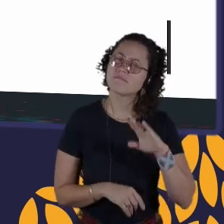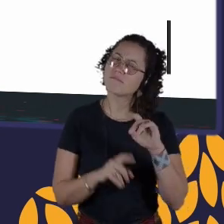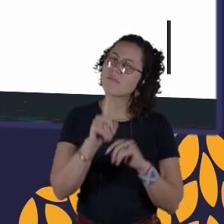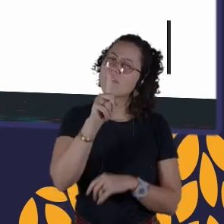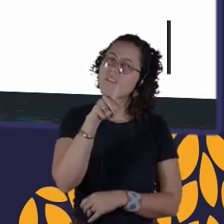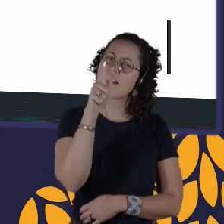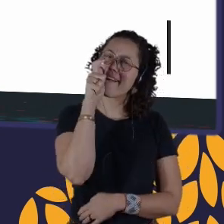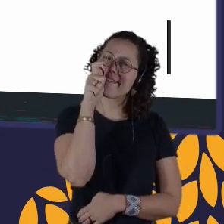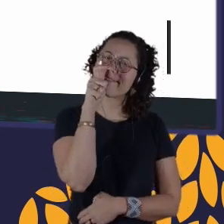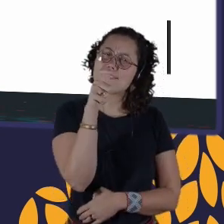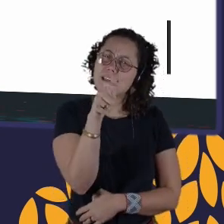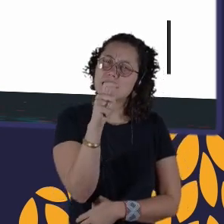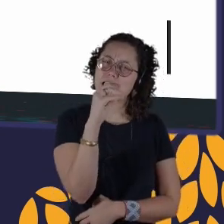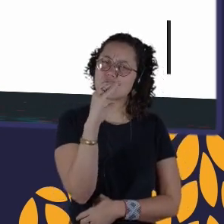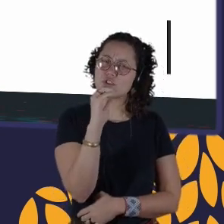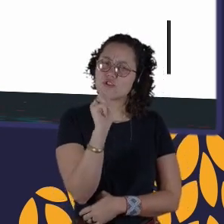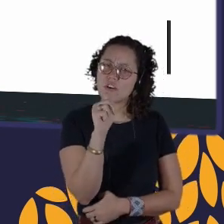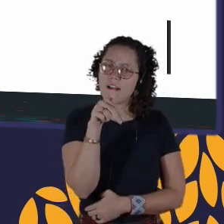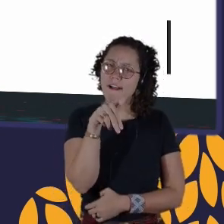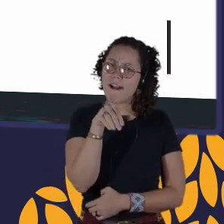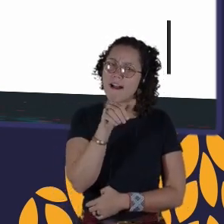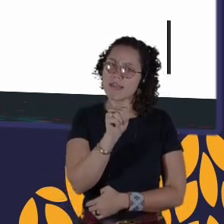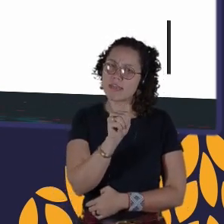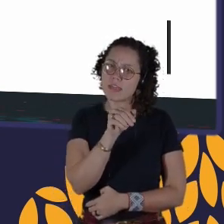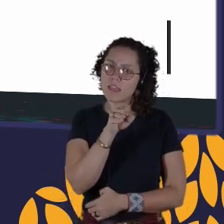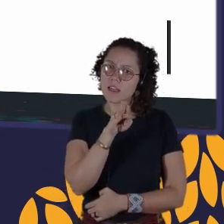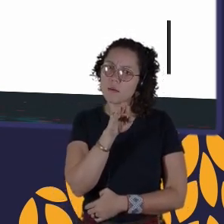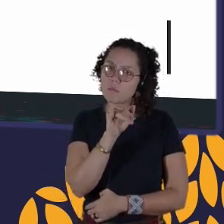Interessante, os canabinoides são todos eles